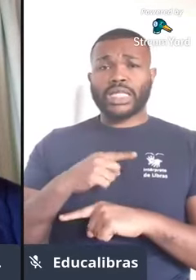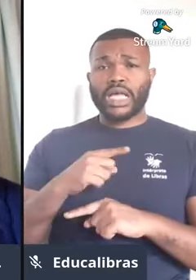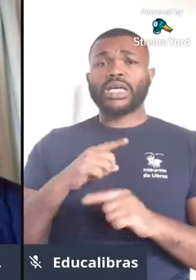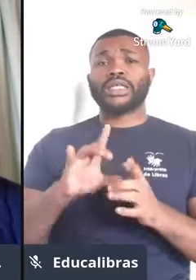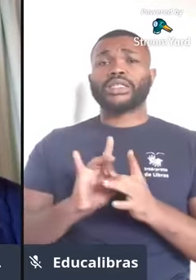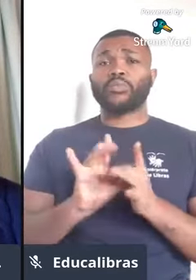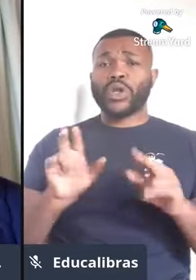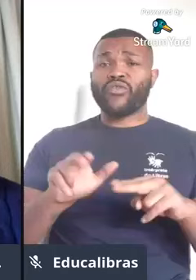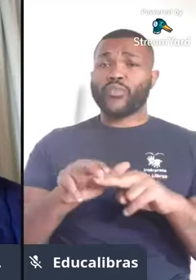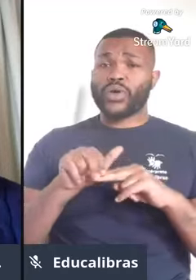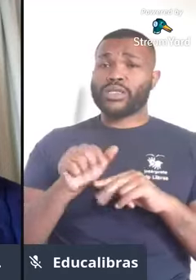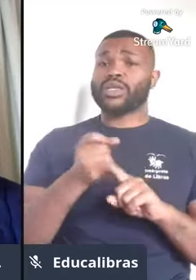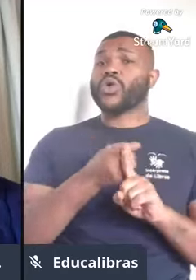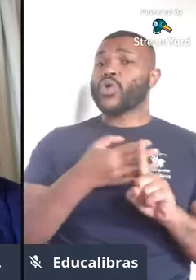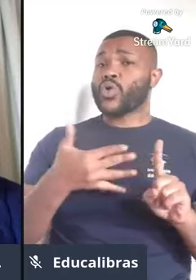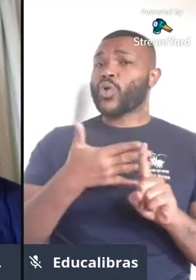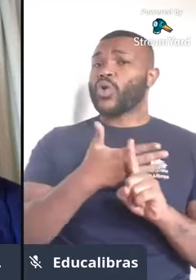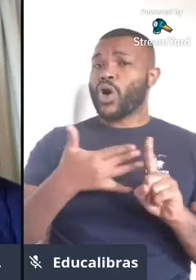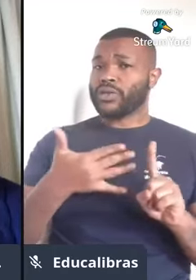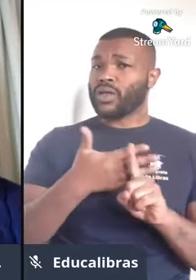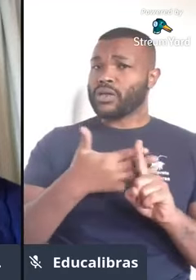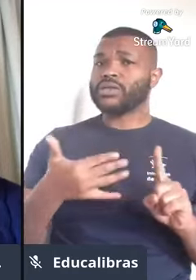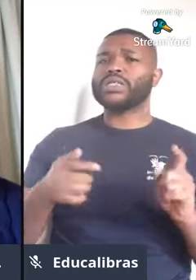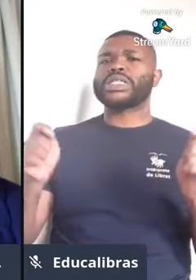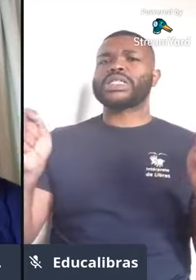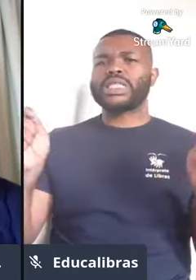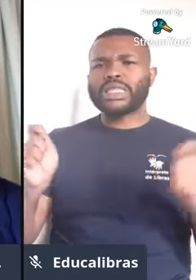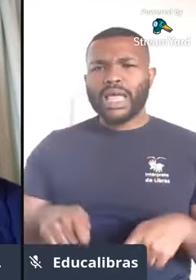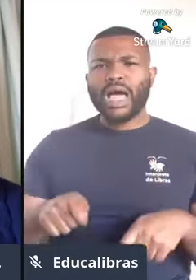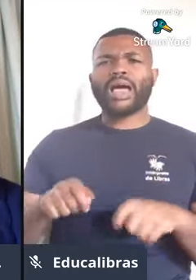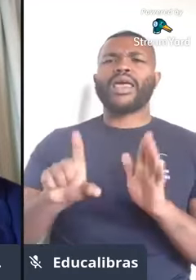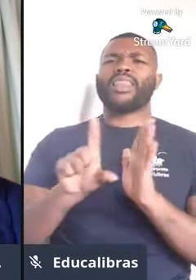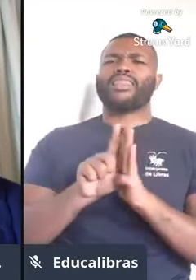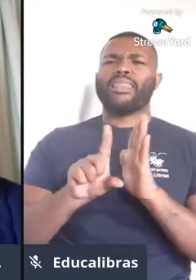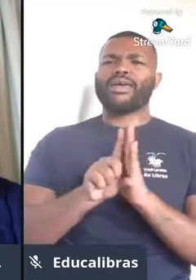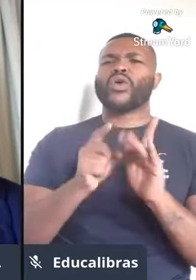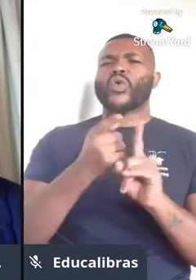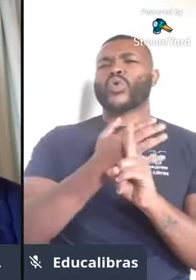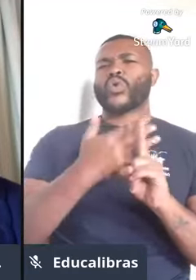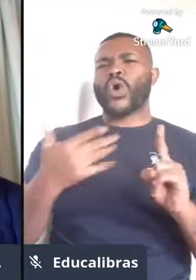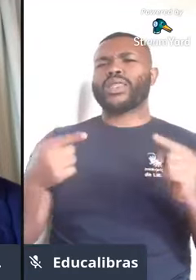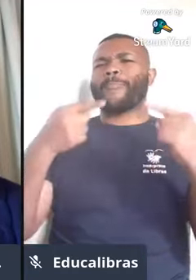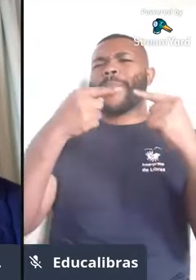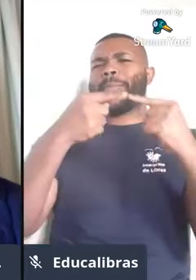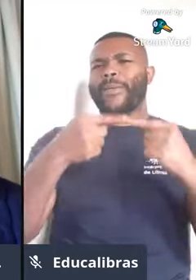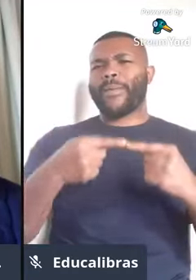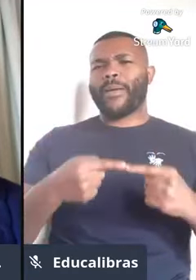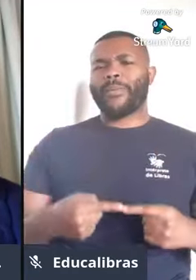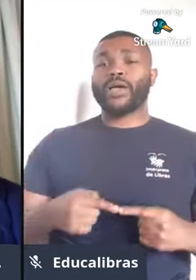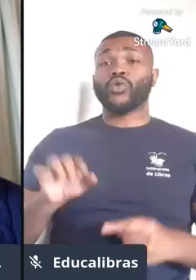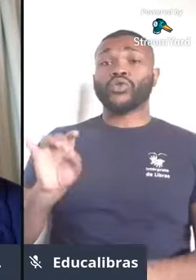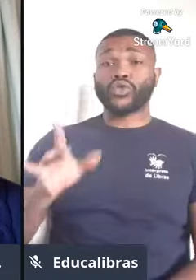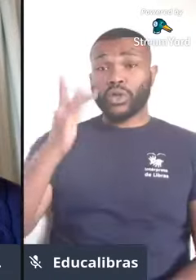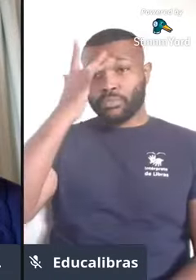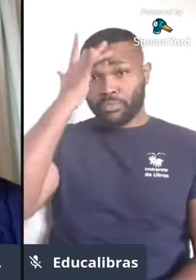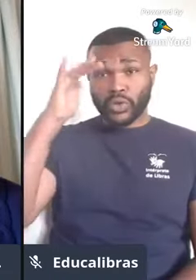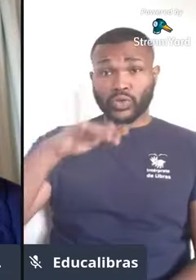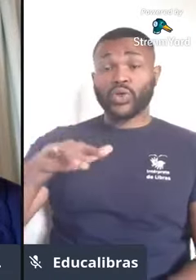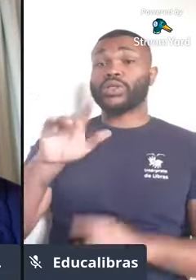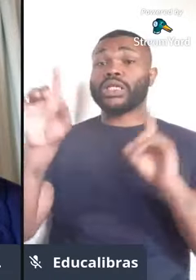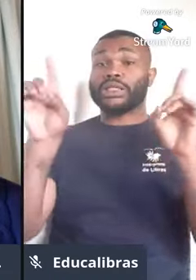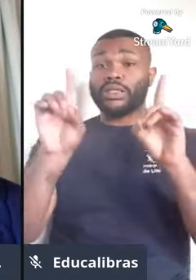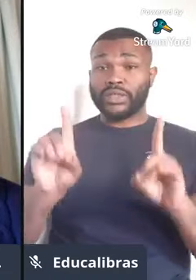cota. Até para a gente dizer que daria para cumprir várias leis de cotas, considerando apenas as pessoas com deficiência, eu repito, que têm o